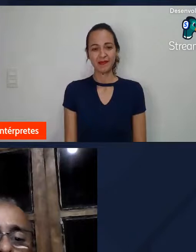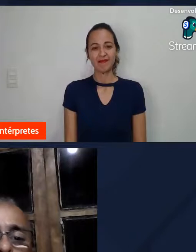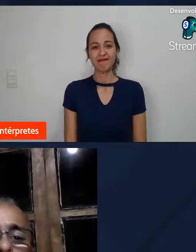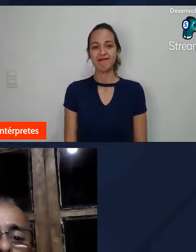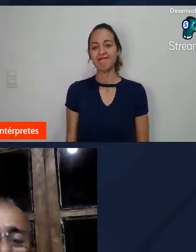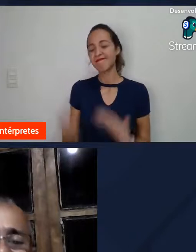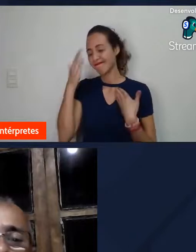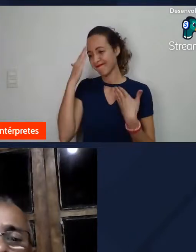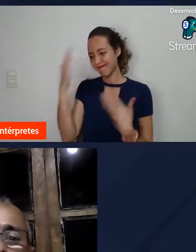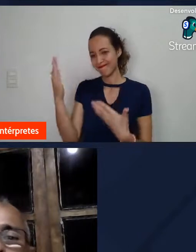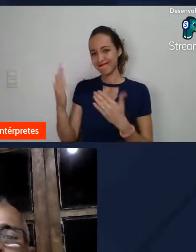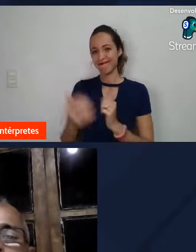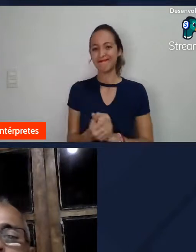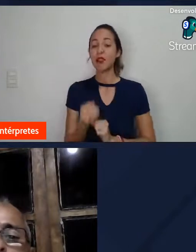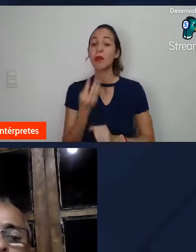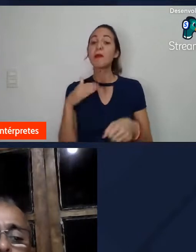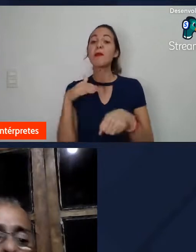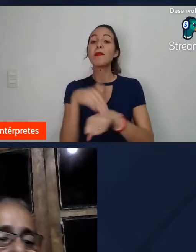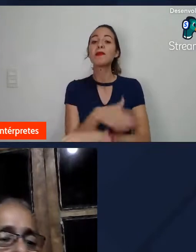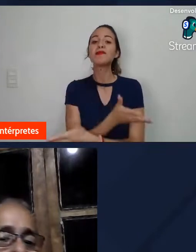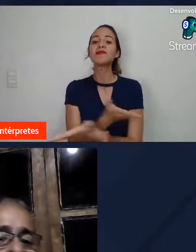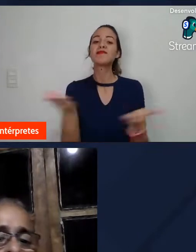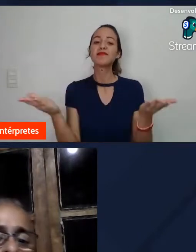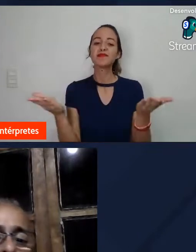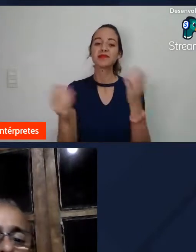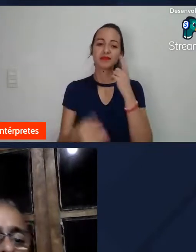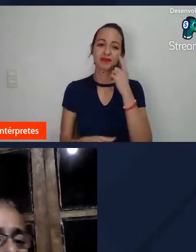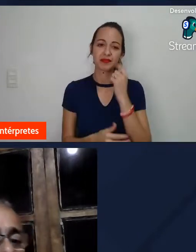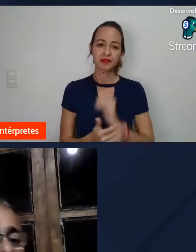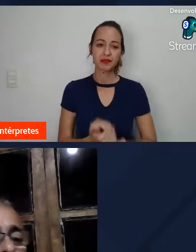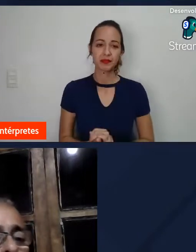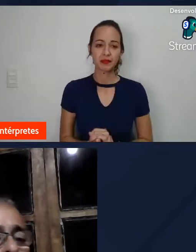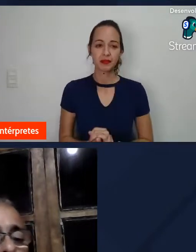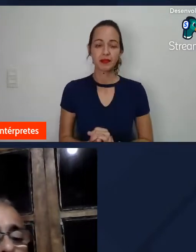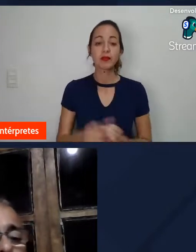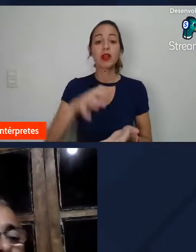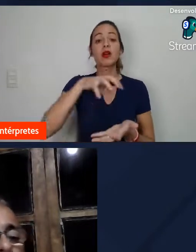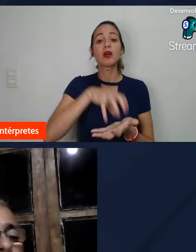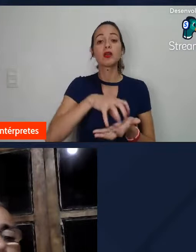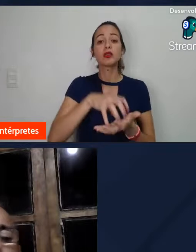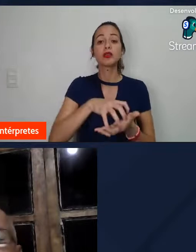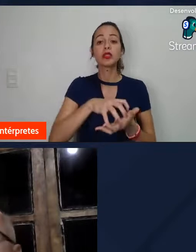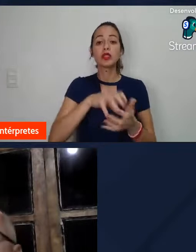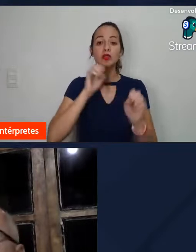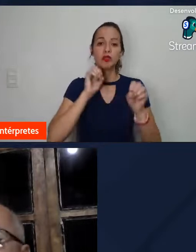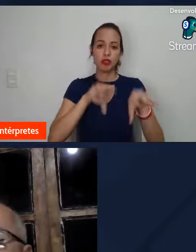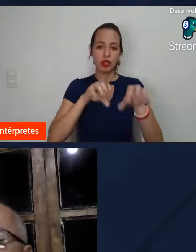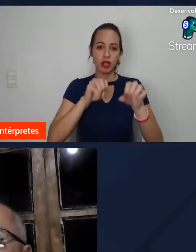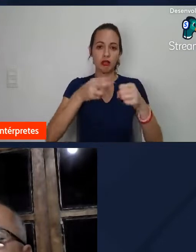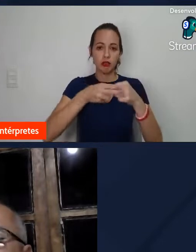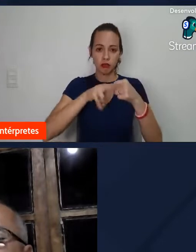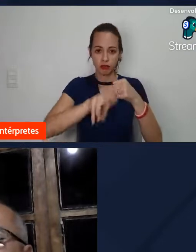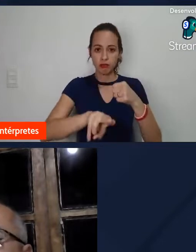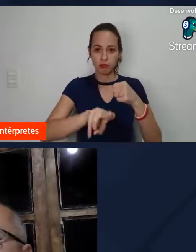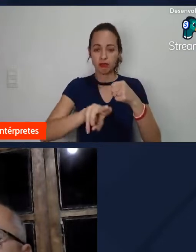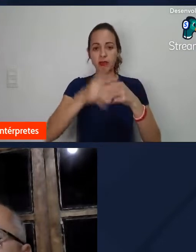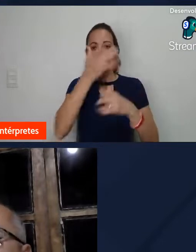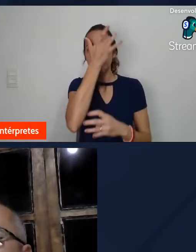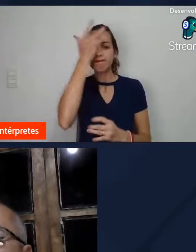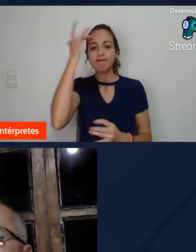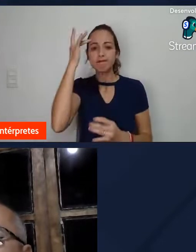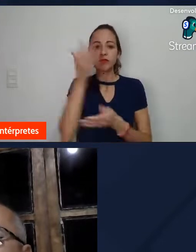Obrigada. Boa noite. Saudamos, em nome do Centro de Educação da UFES, todas as pessoas